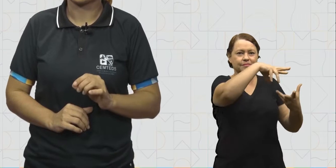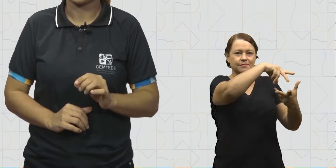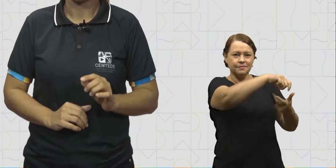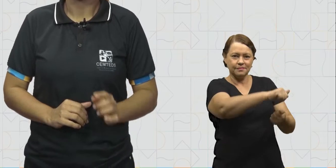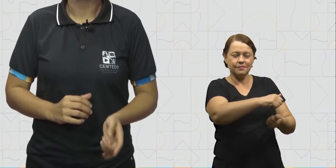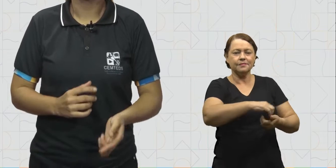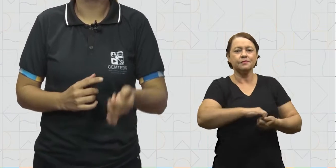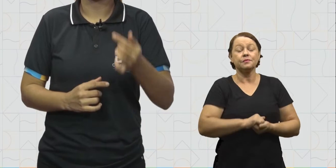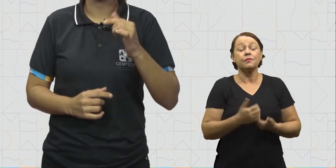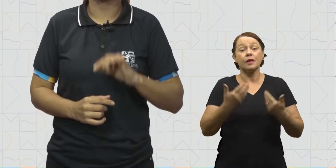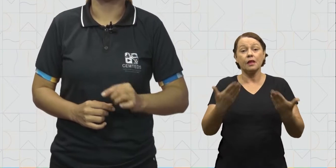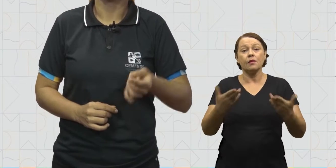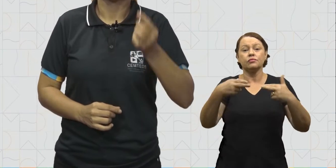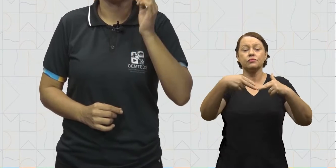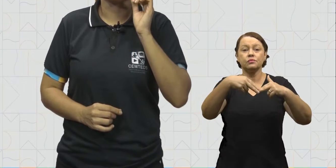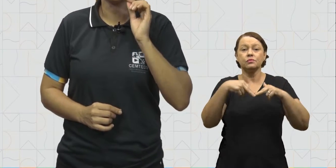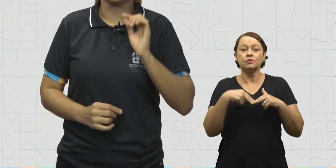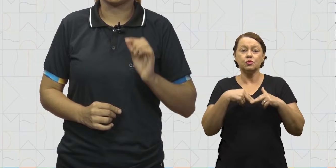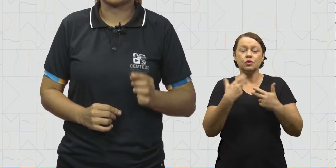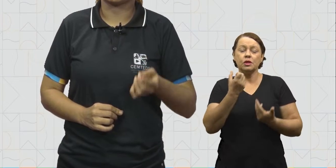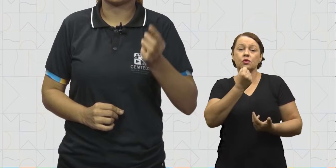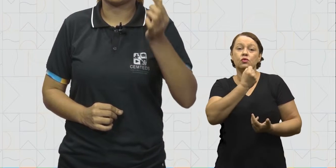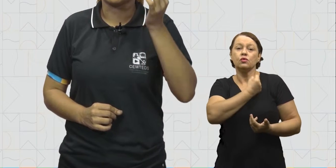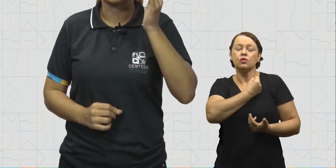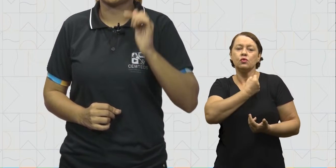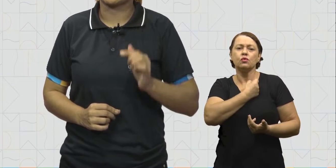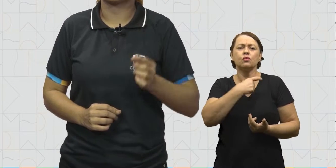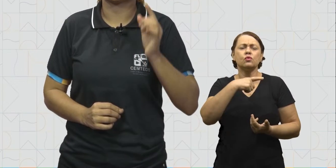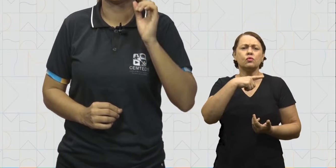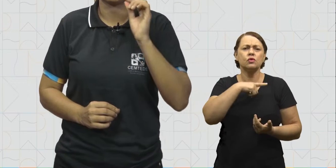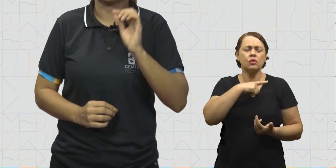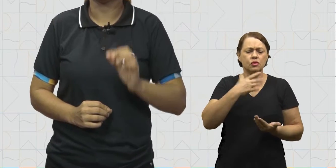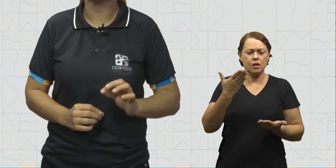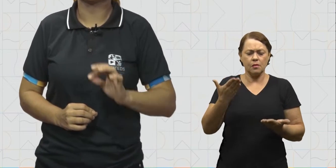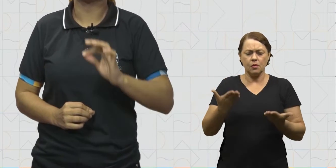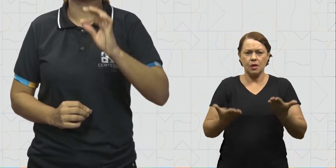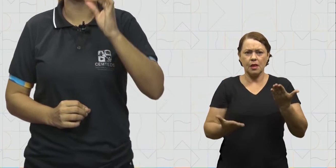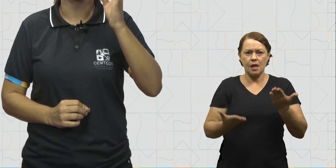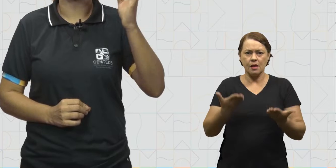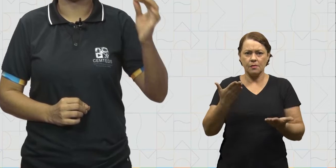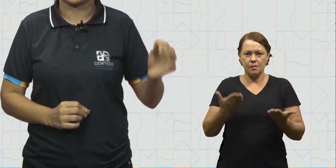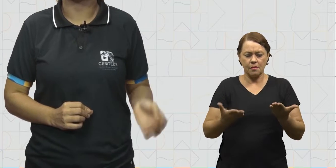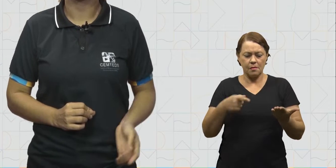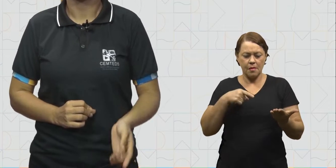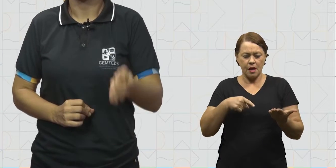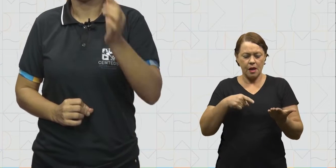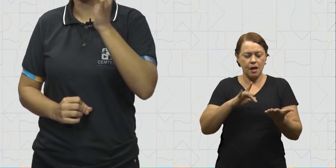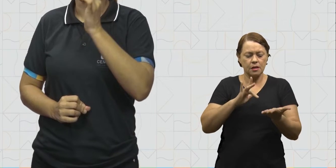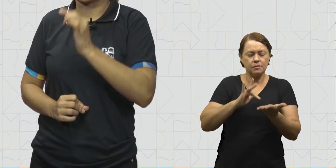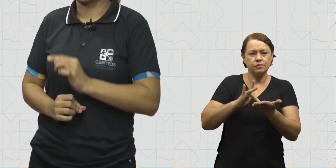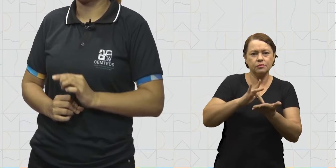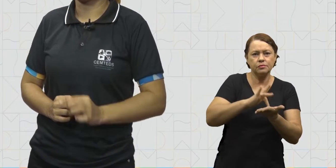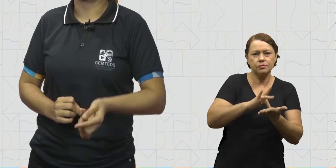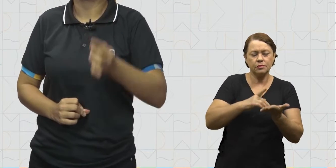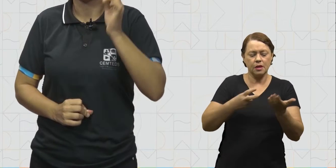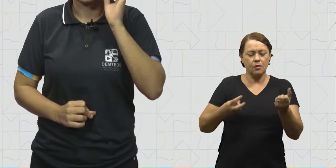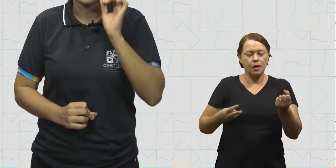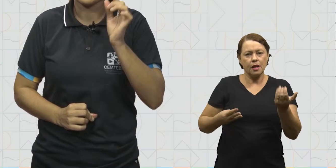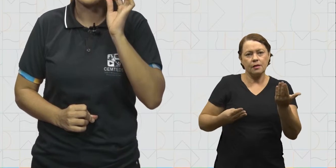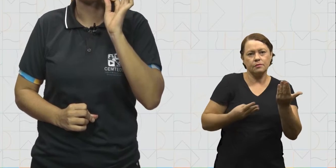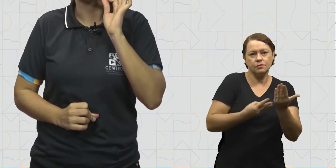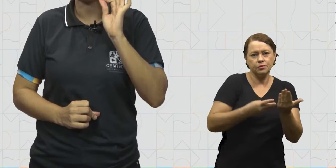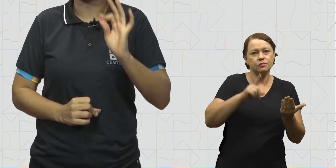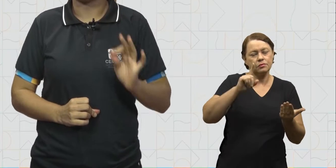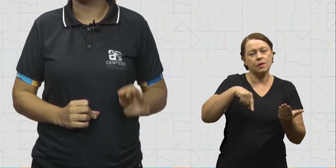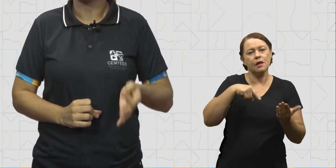Terra. Por isso que o número que nós vemos nas balanças digitais ou mecânicas